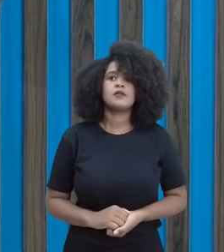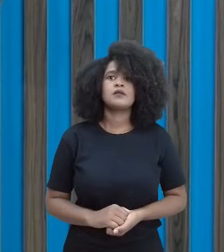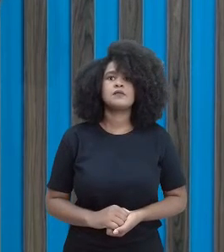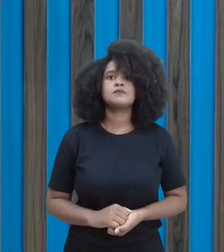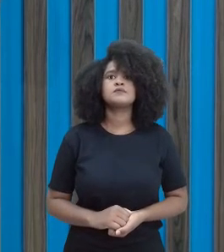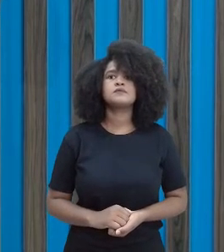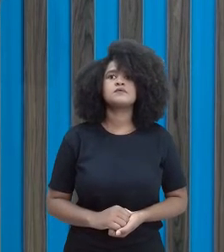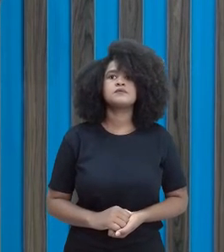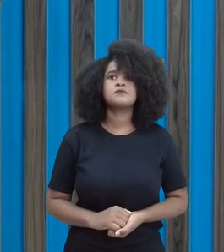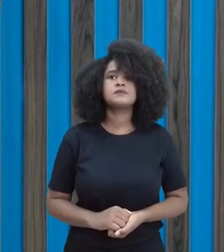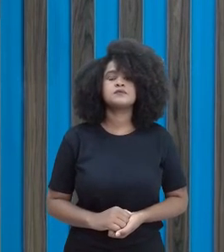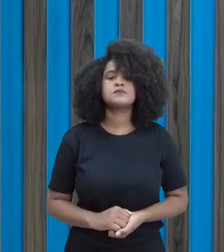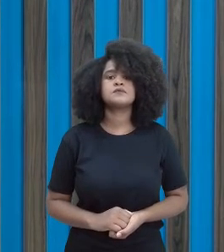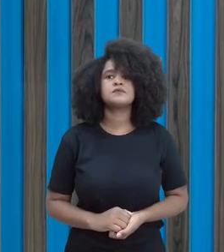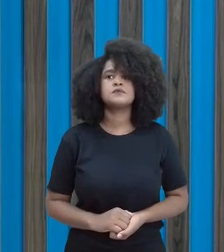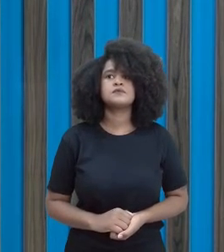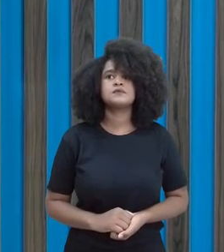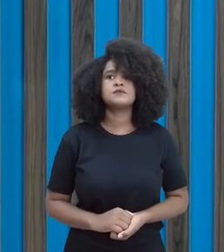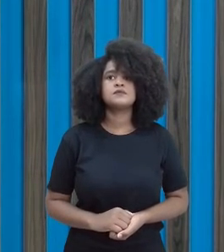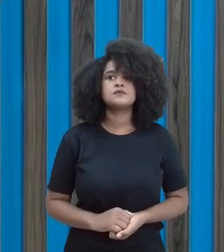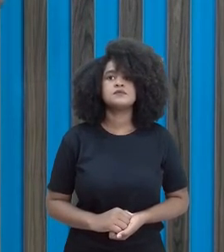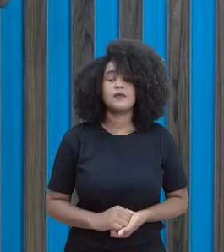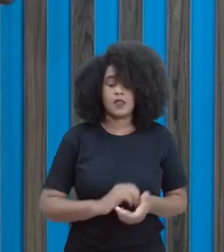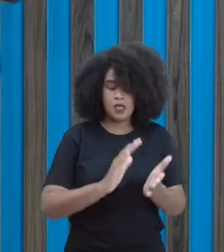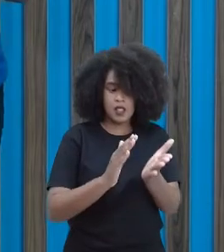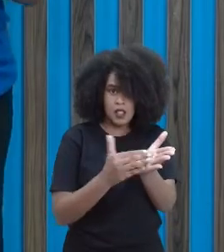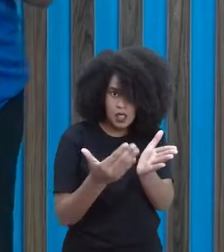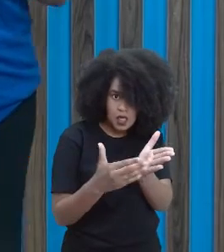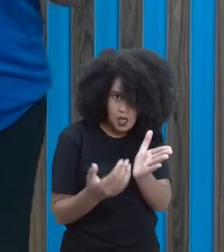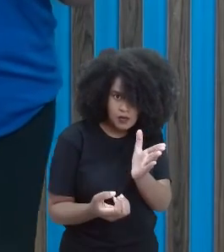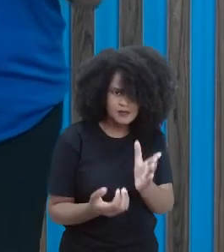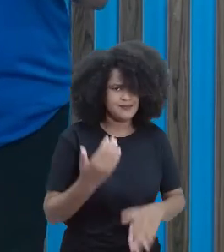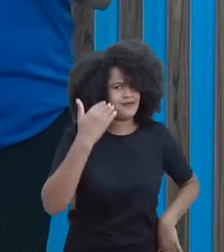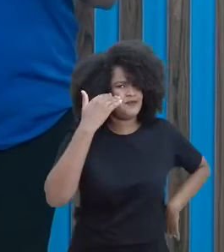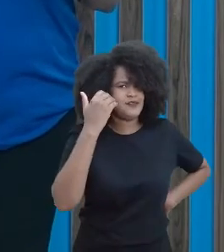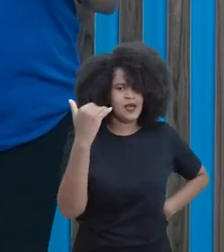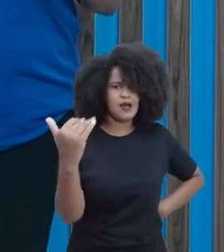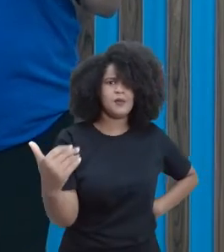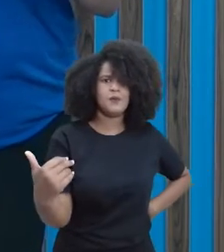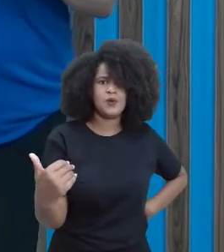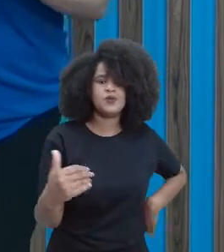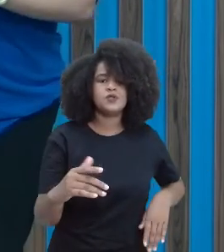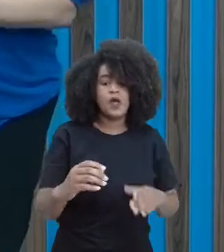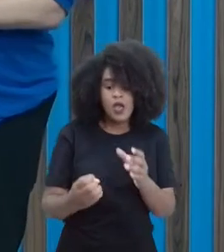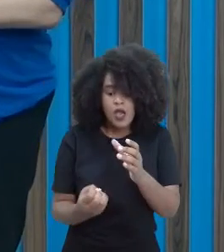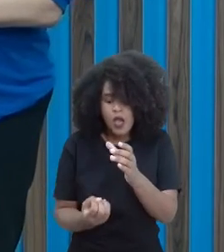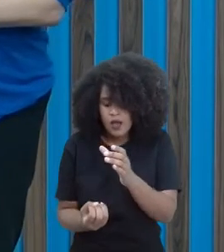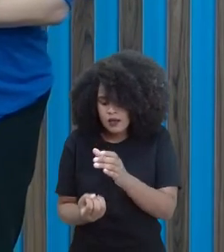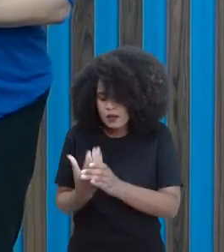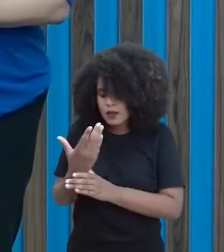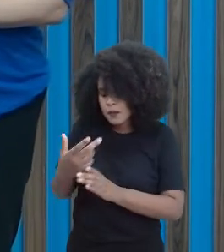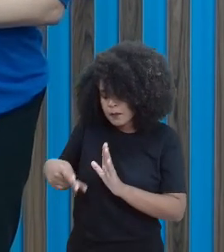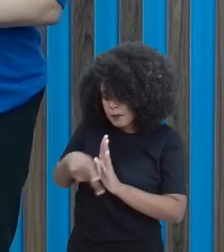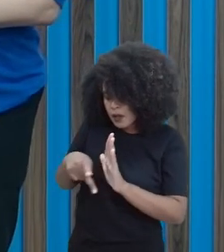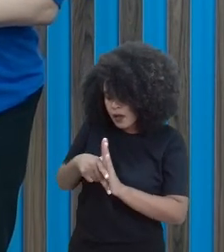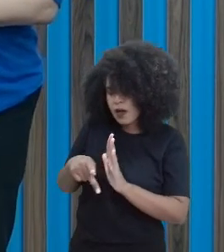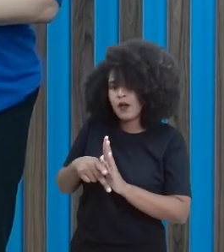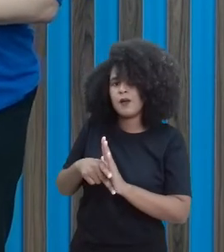desse trabalho, a princípio, né, surgiu o livro que é famosíssimo, né, esse livro de Darwin, A Origem das Espécies,